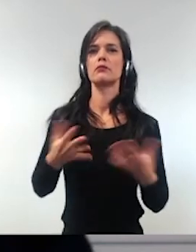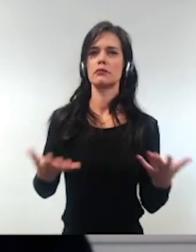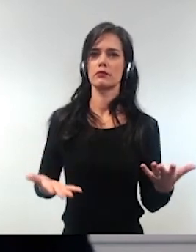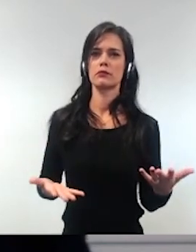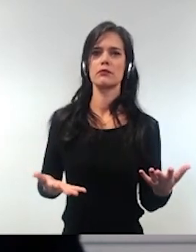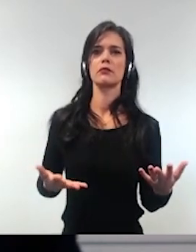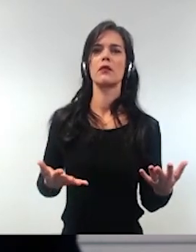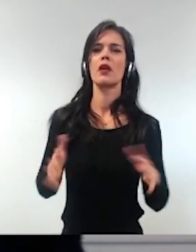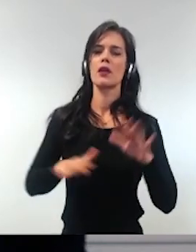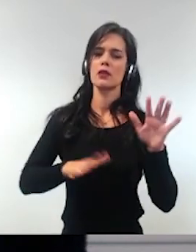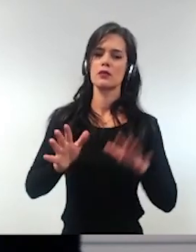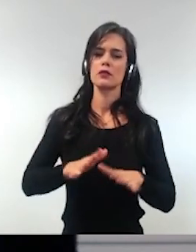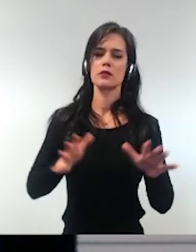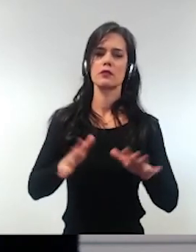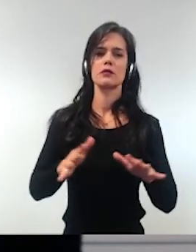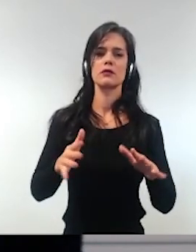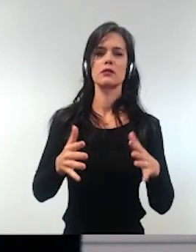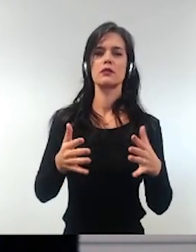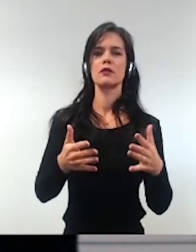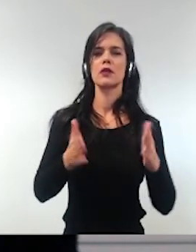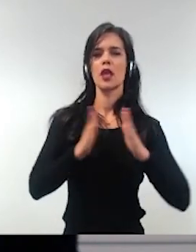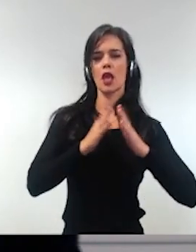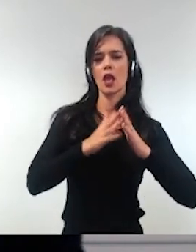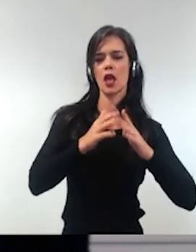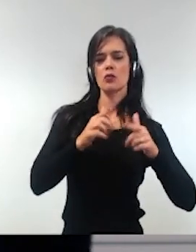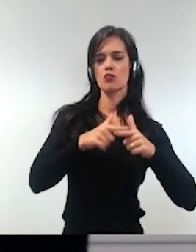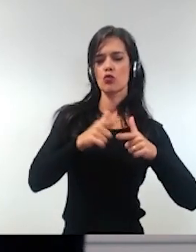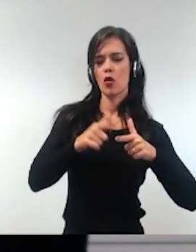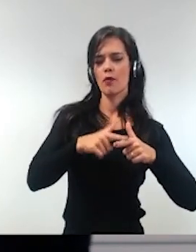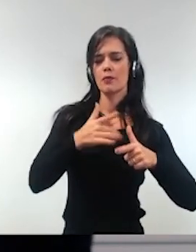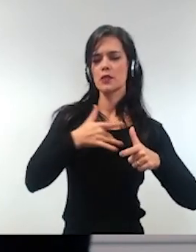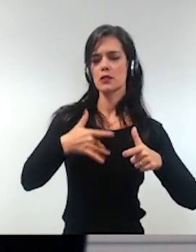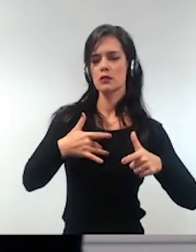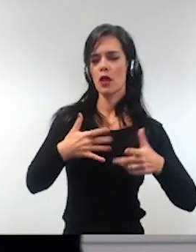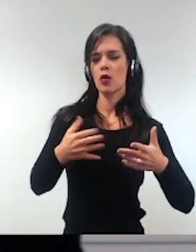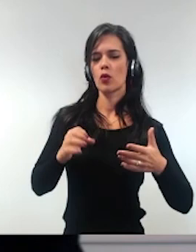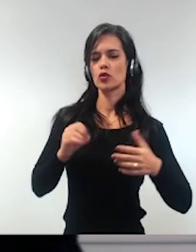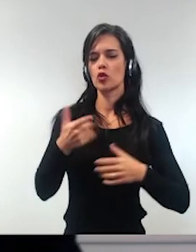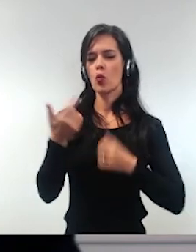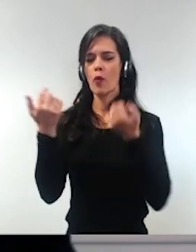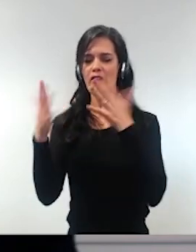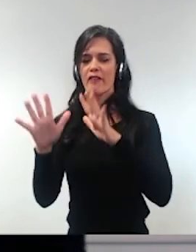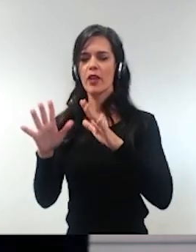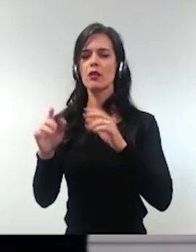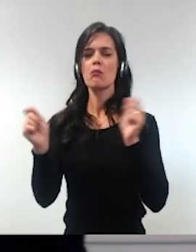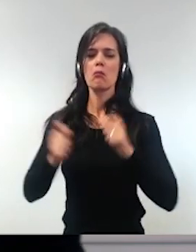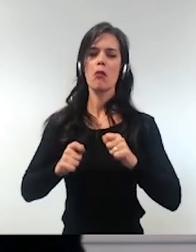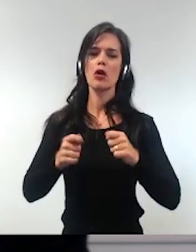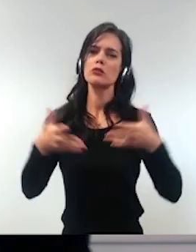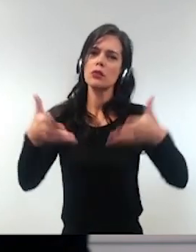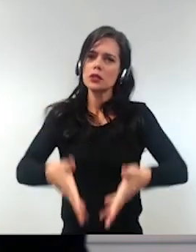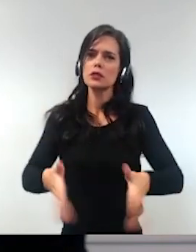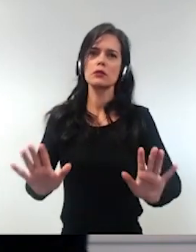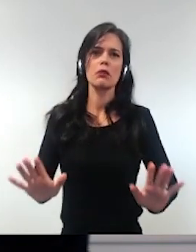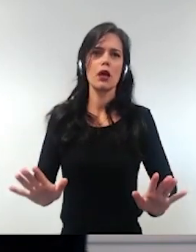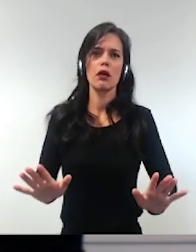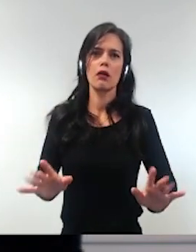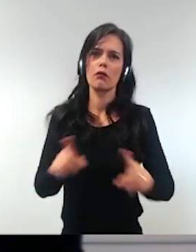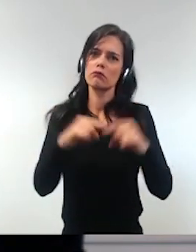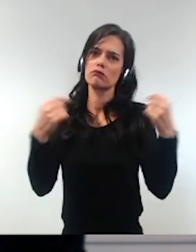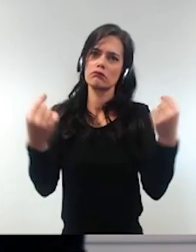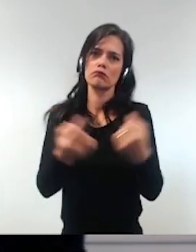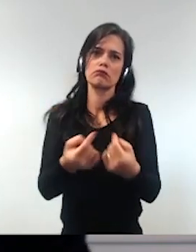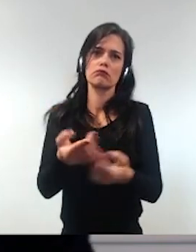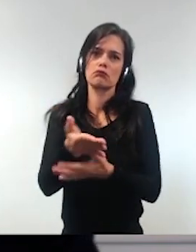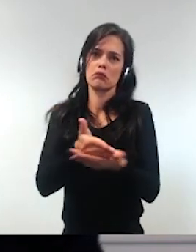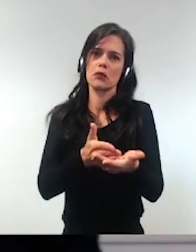evento, às vezes estão em casa com problema de saúde, mas que podem participar normalmente de uma sessão de forma